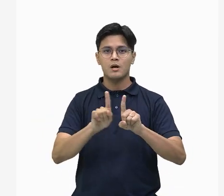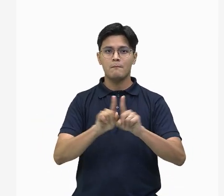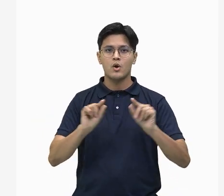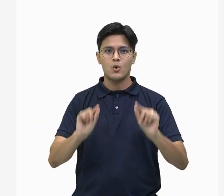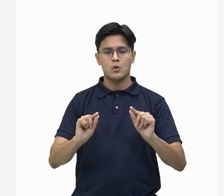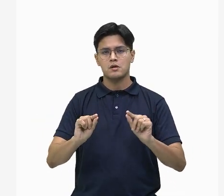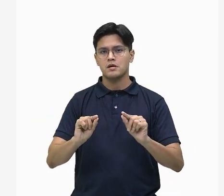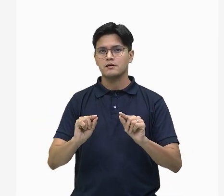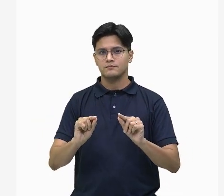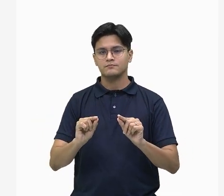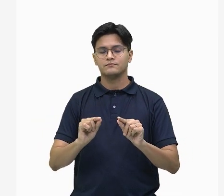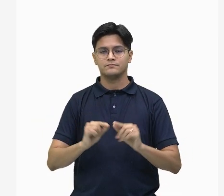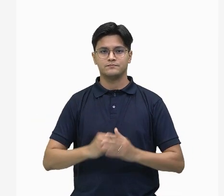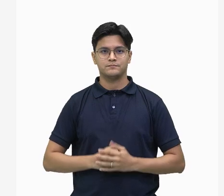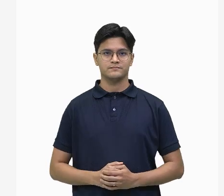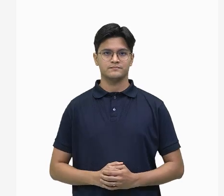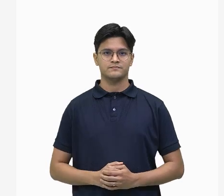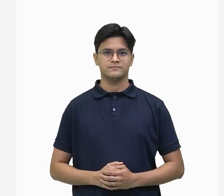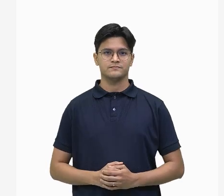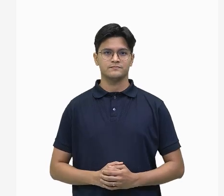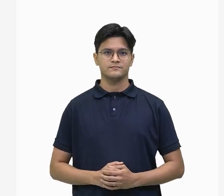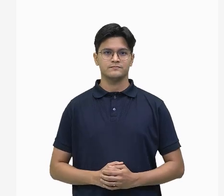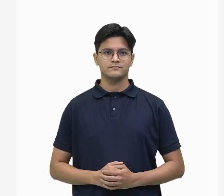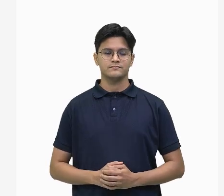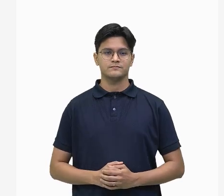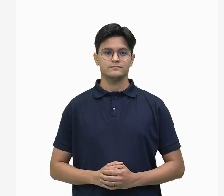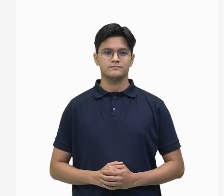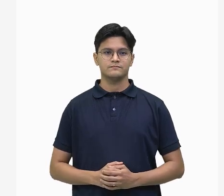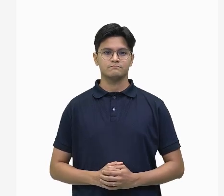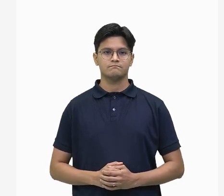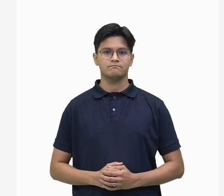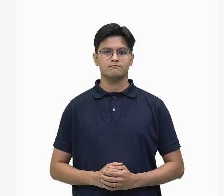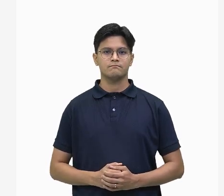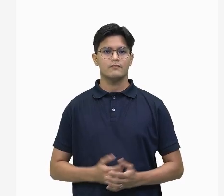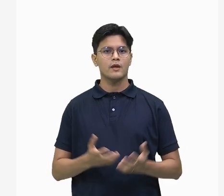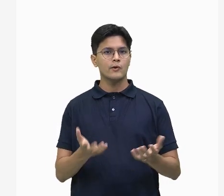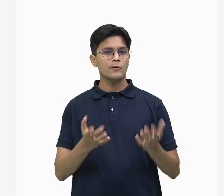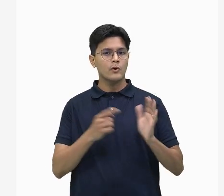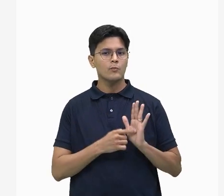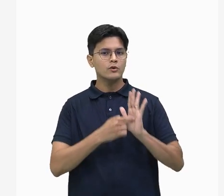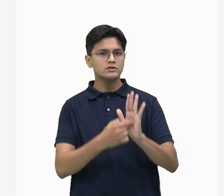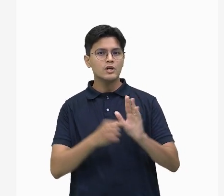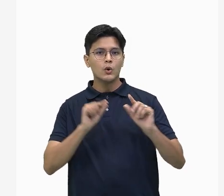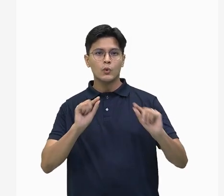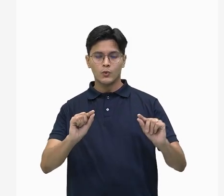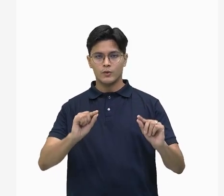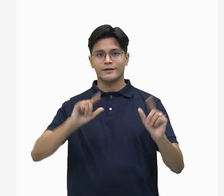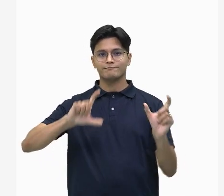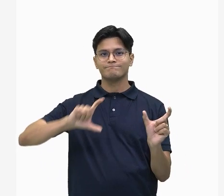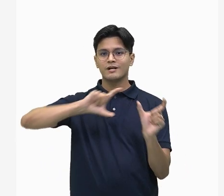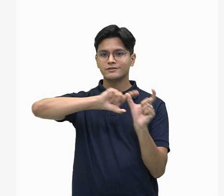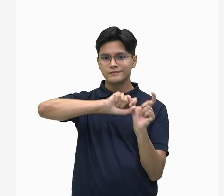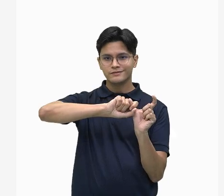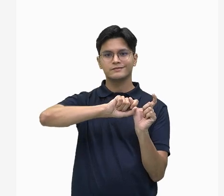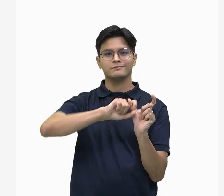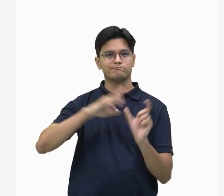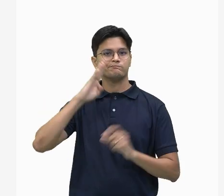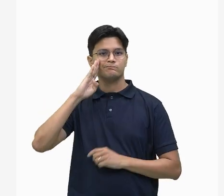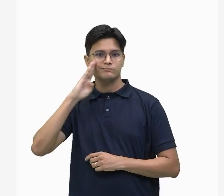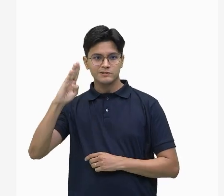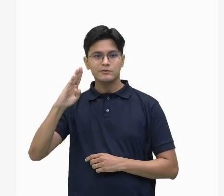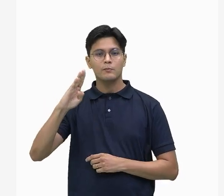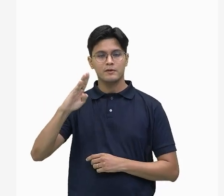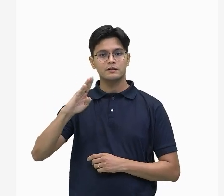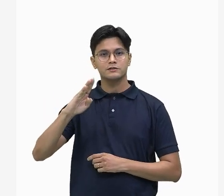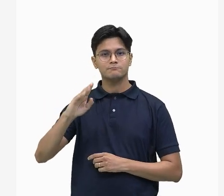entre outras partes do texto. O que eu chamo a atenção para vocês é que as conjunções, especialmente, as linking words, elas